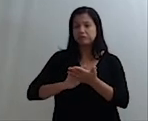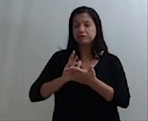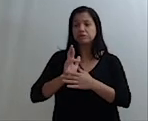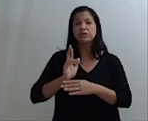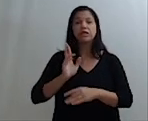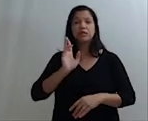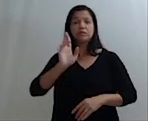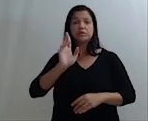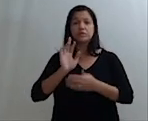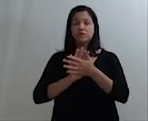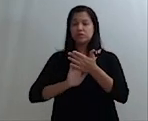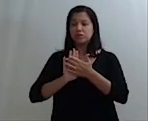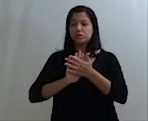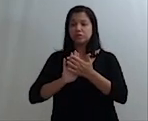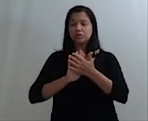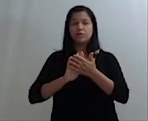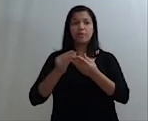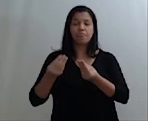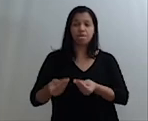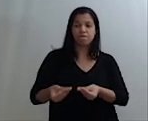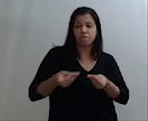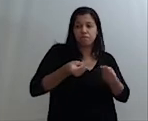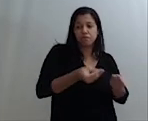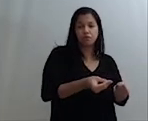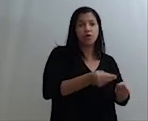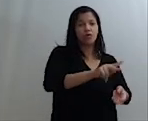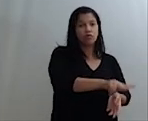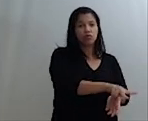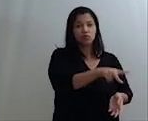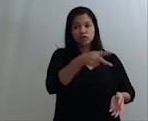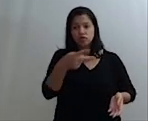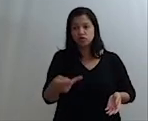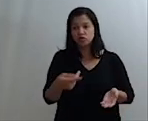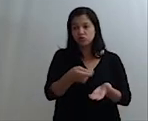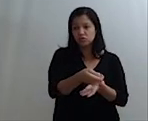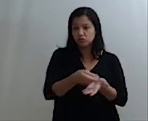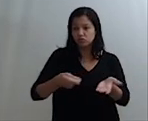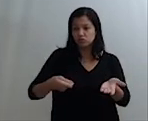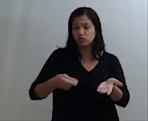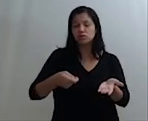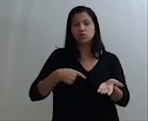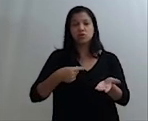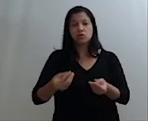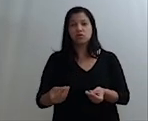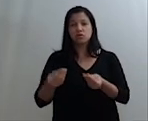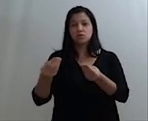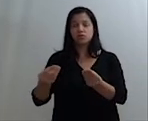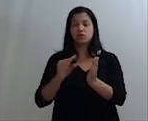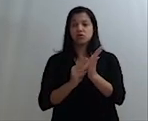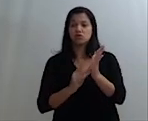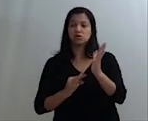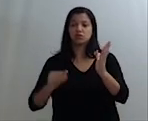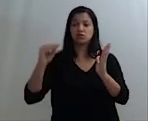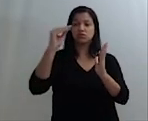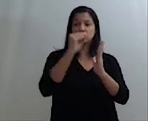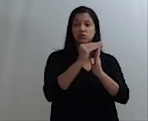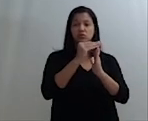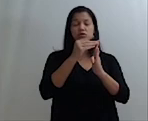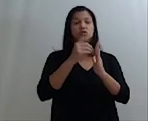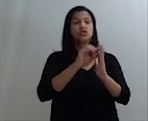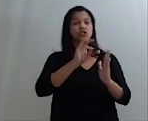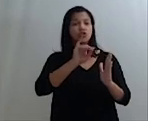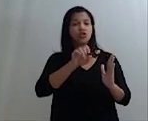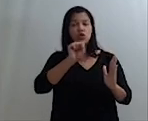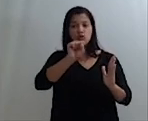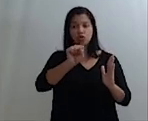preventiva e ela foi convertida de ofício em decisão liberada nos autos no dia 8 de Junho de 2020